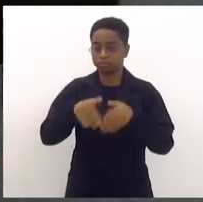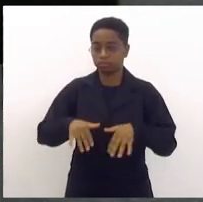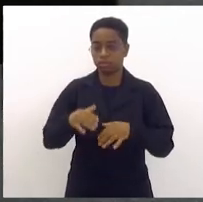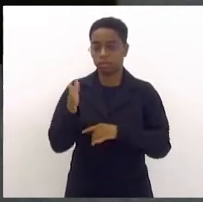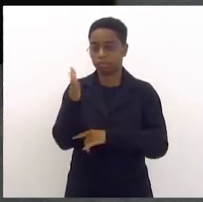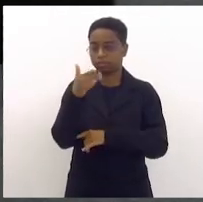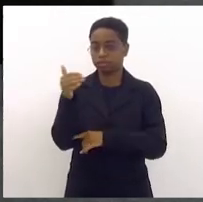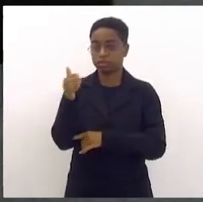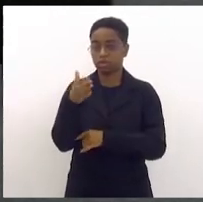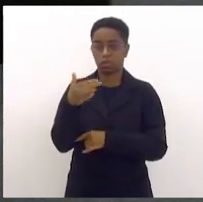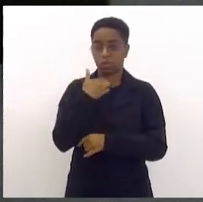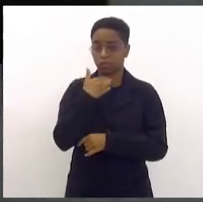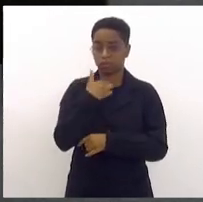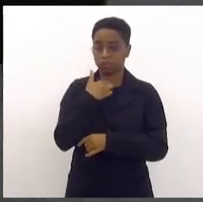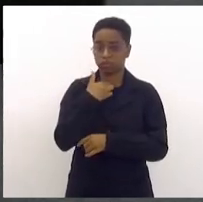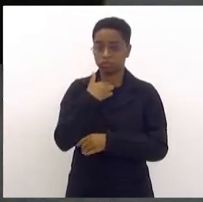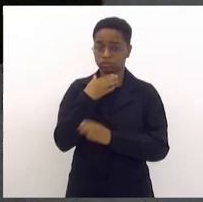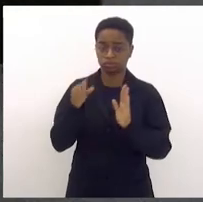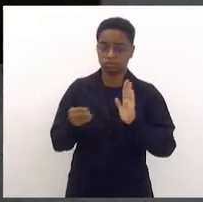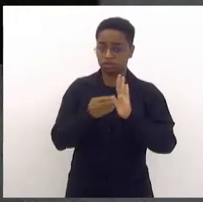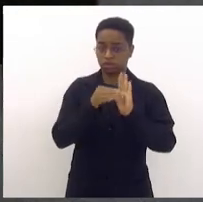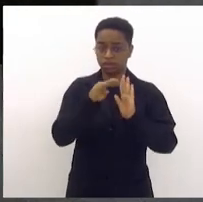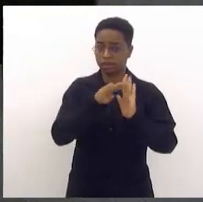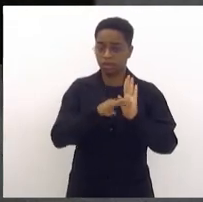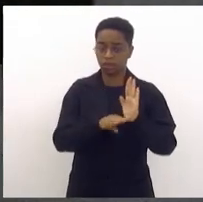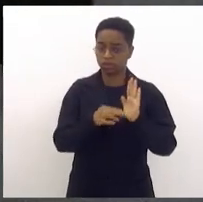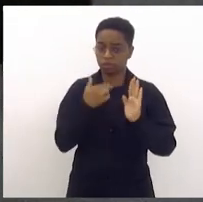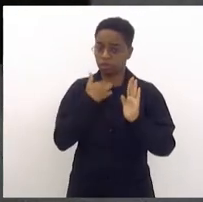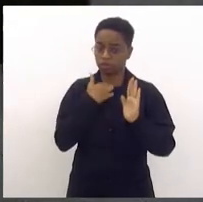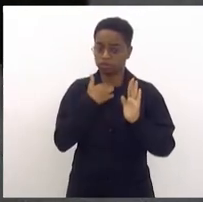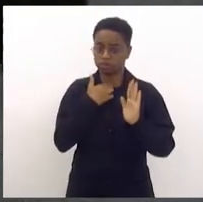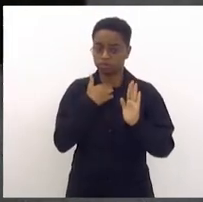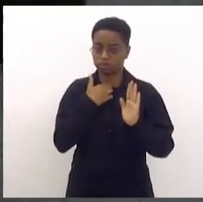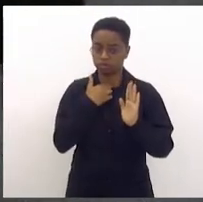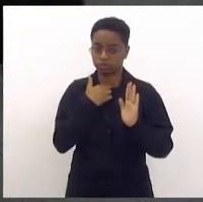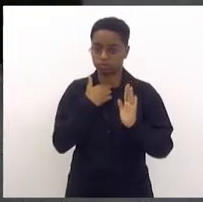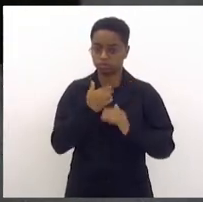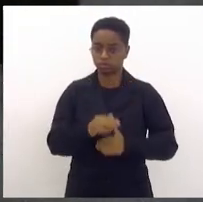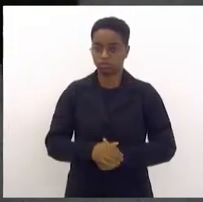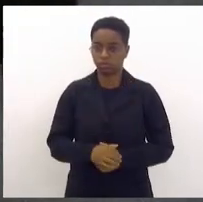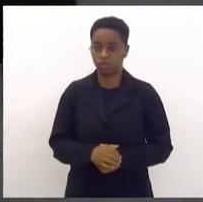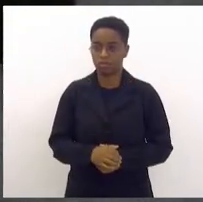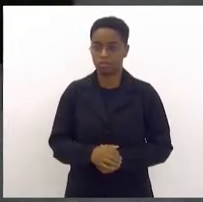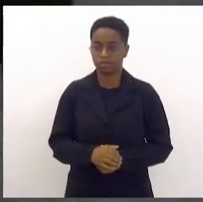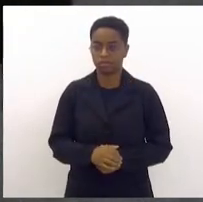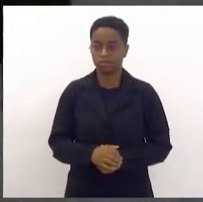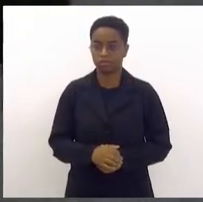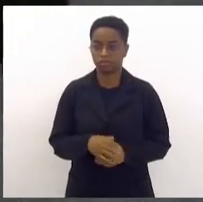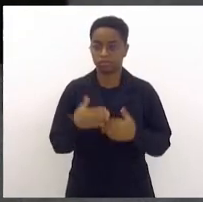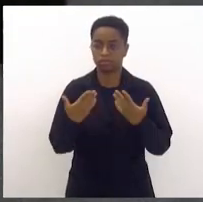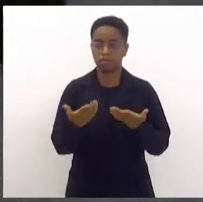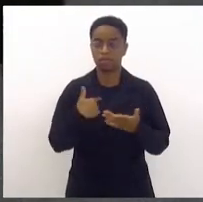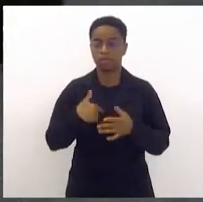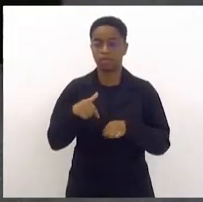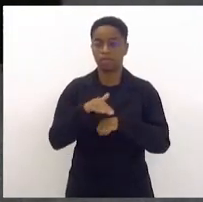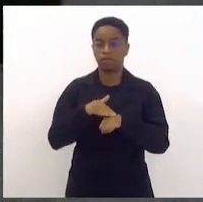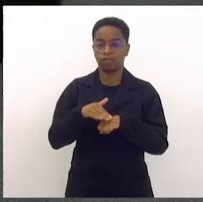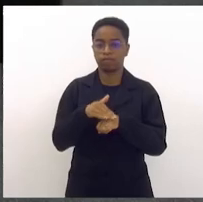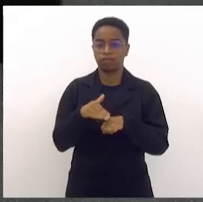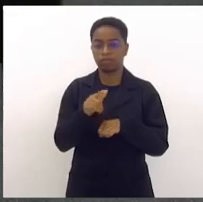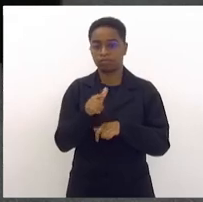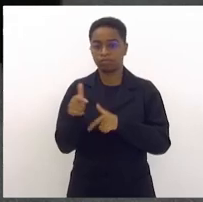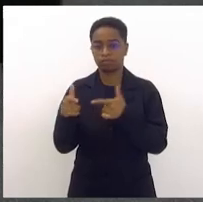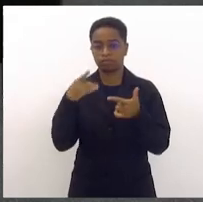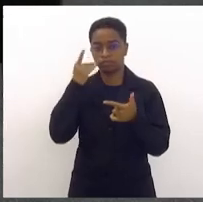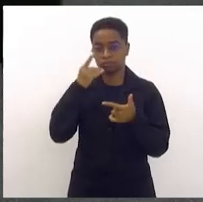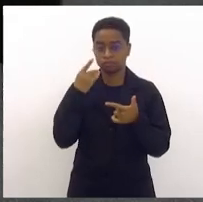bandeira, jamais poderia ter entrado em pauta. E aí, ou conversando com os deputados ali, existe a